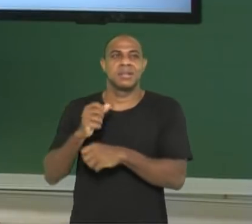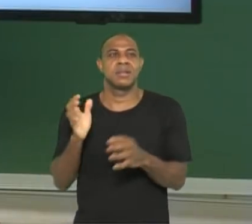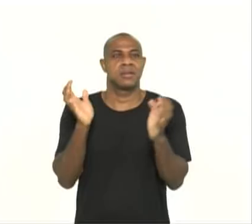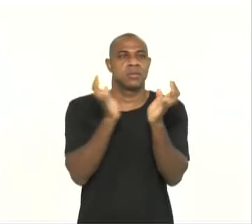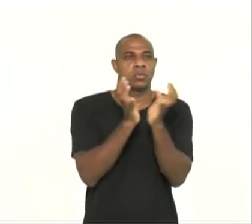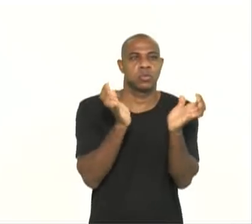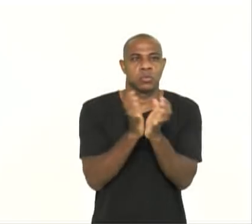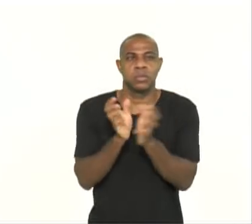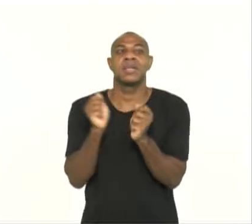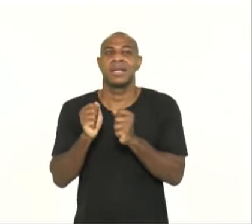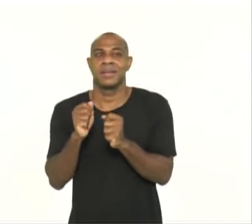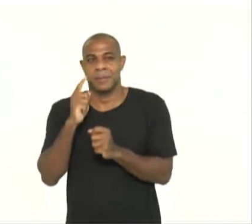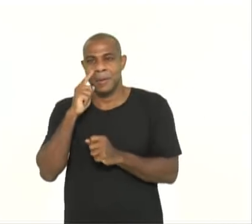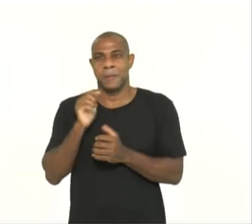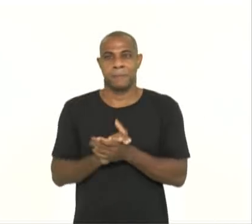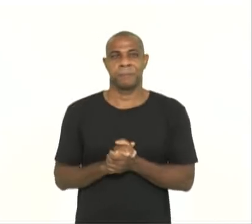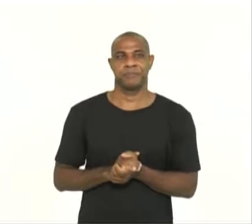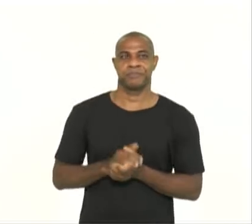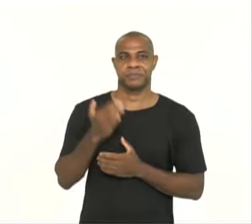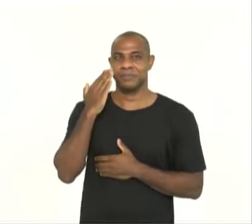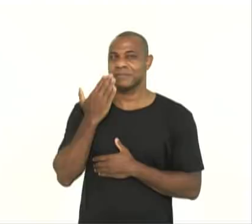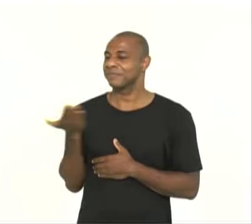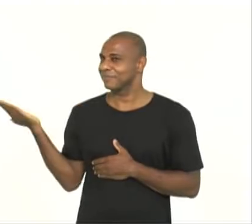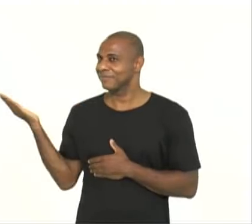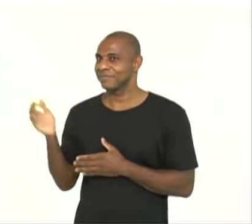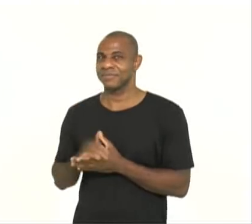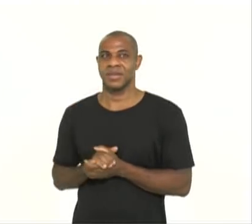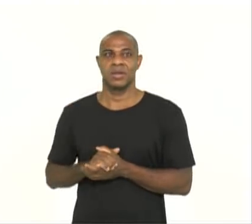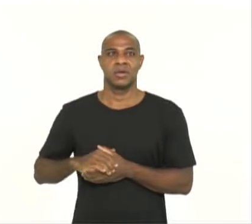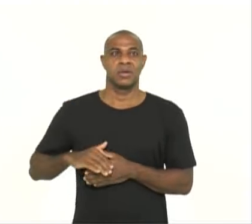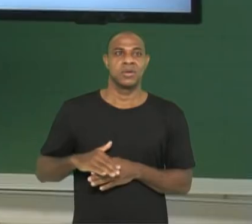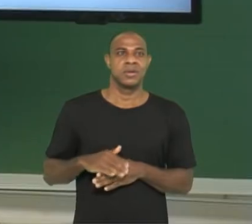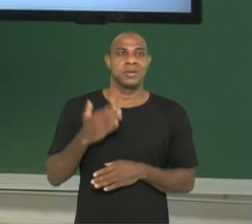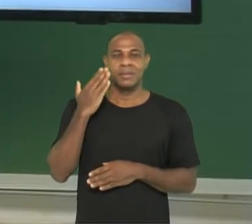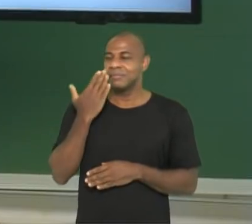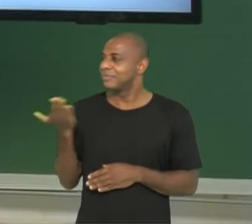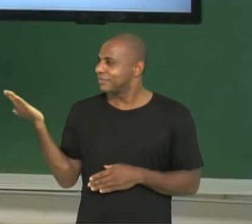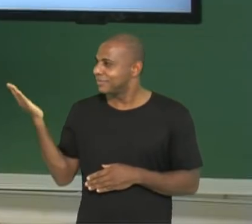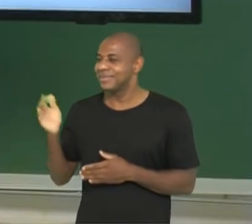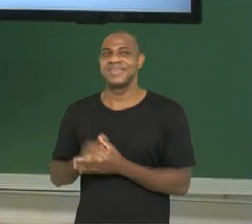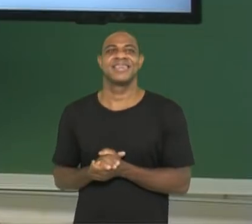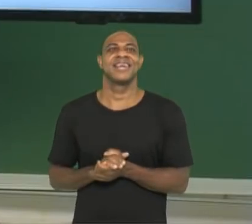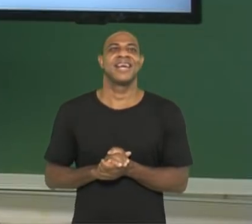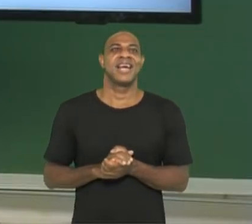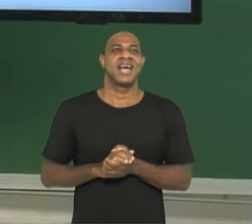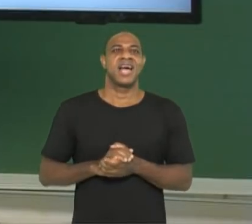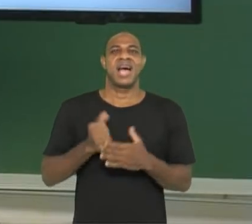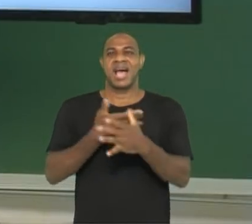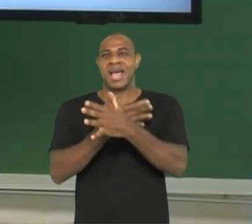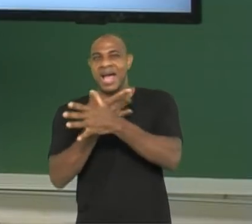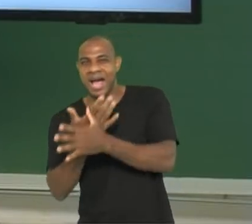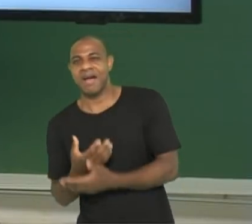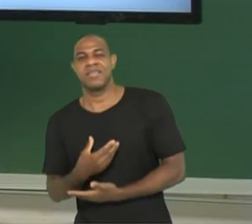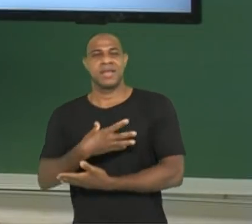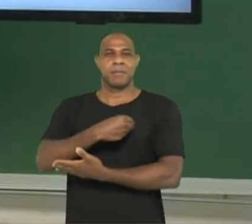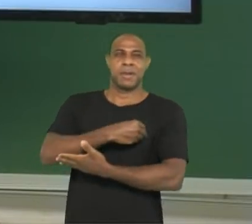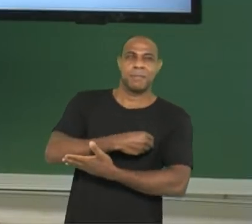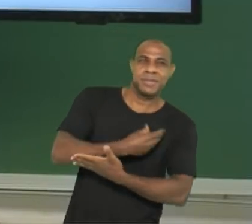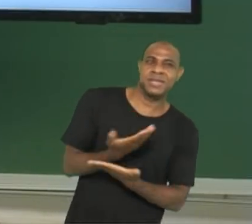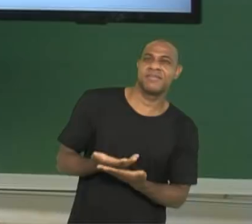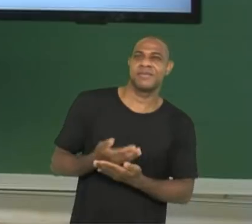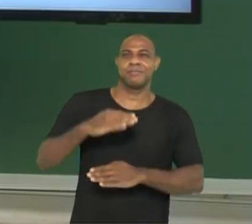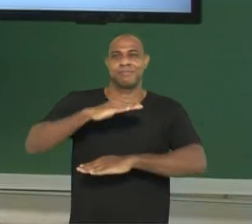os répteis, quem são as aves e quem são os mamíferos. Não se esqueçam, vamos fazer tudo da melhor forma possível.